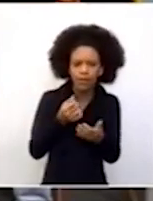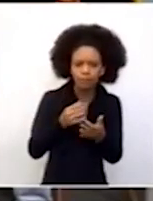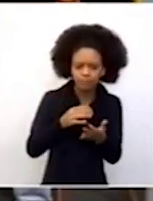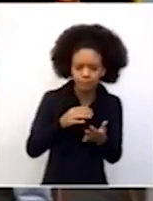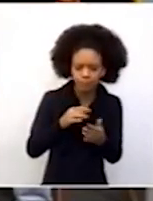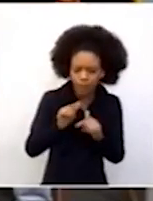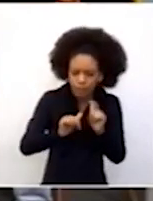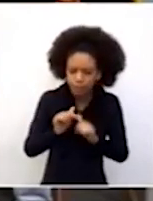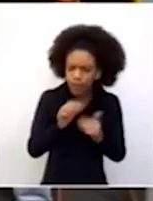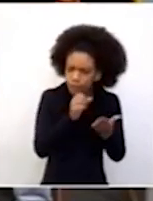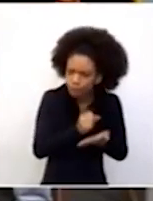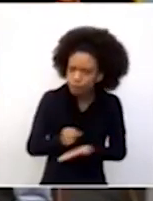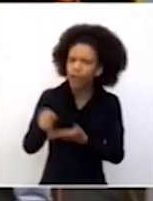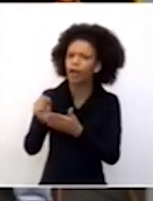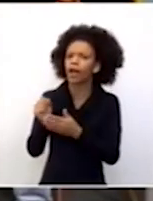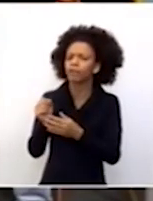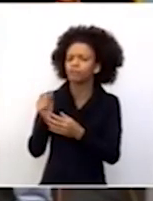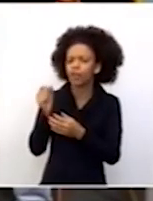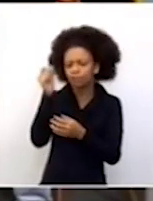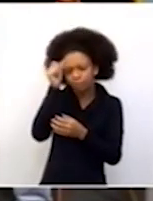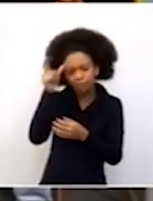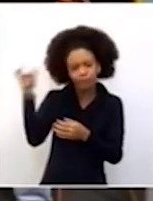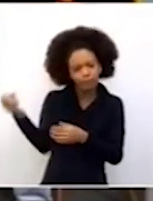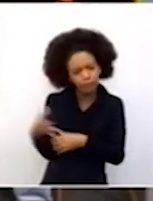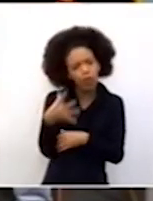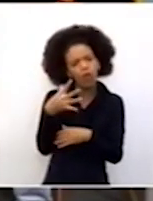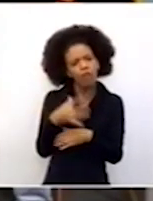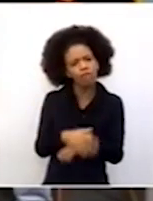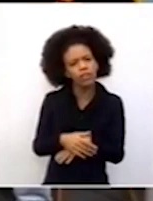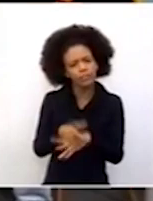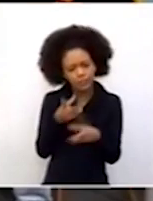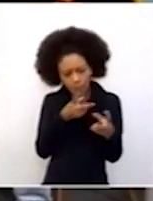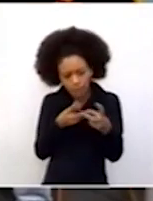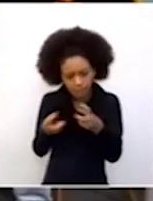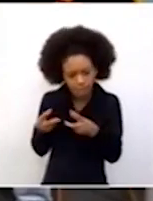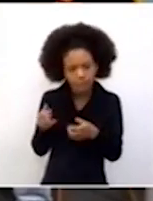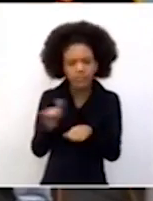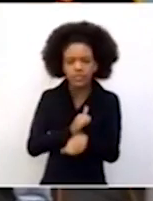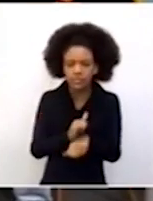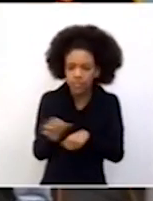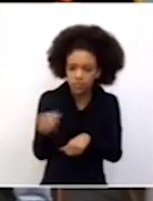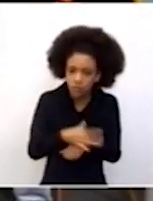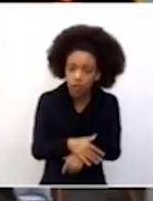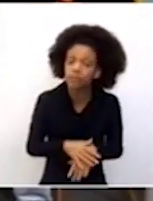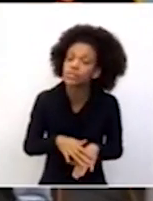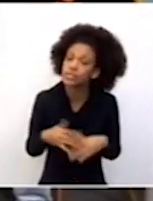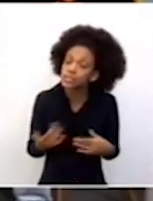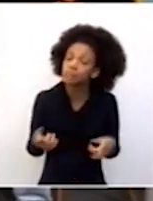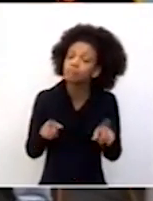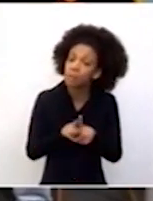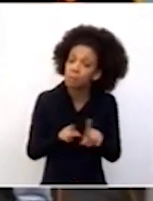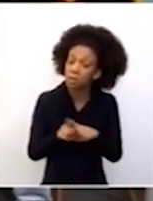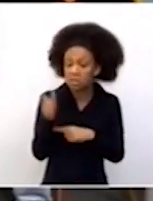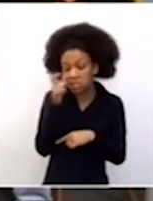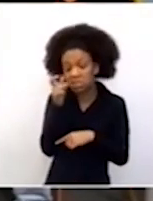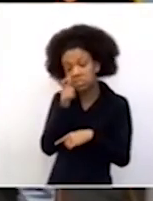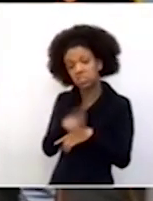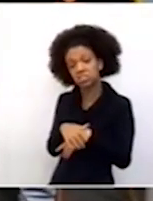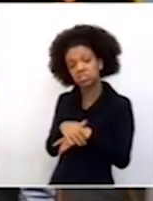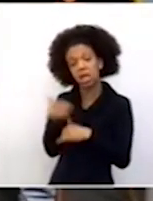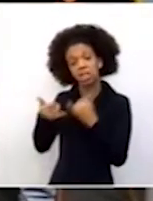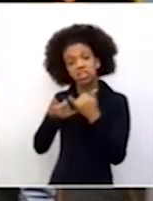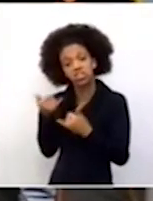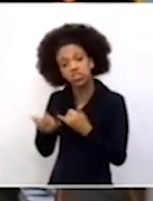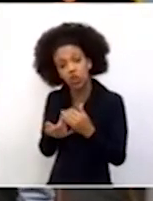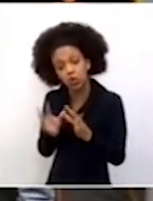diversidade, da criatividade, de rever estratégias. E colocaram aqui que eu achei interessante, jogos